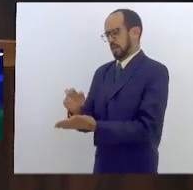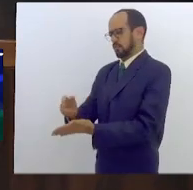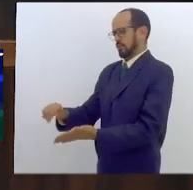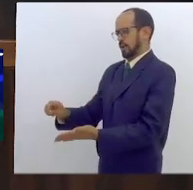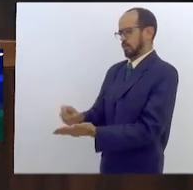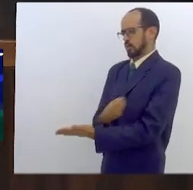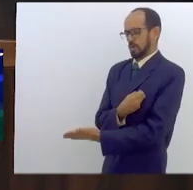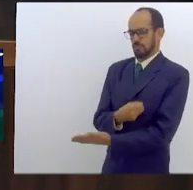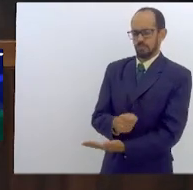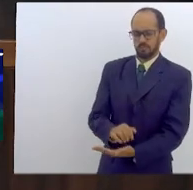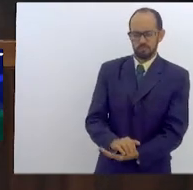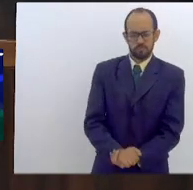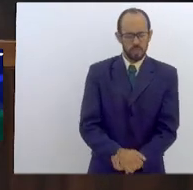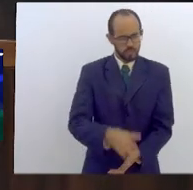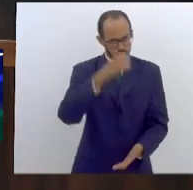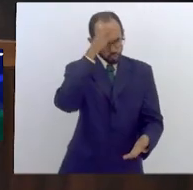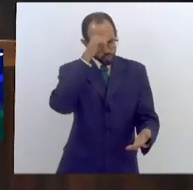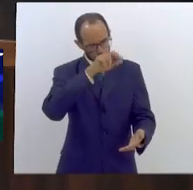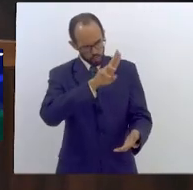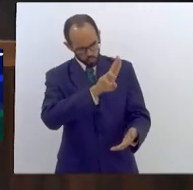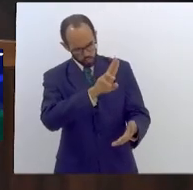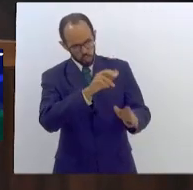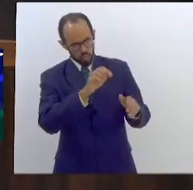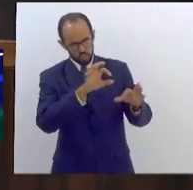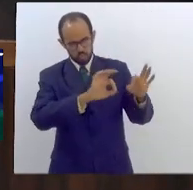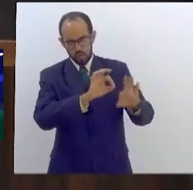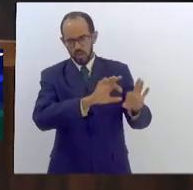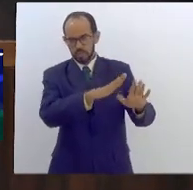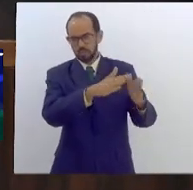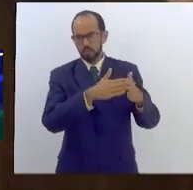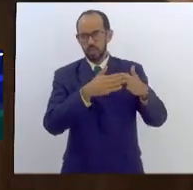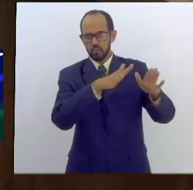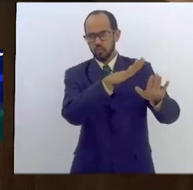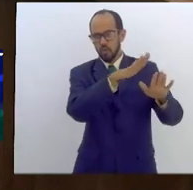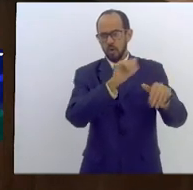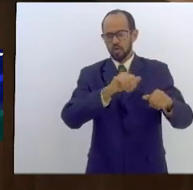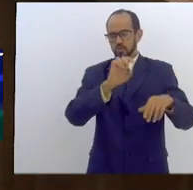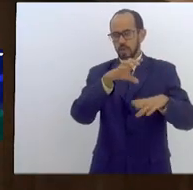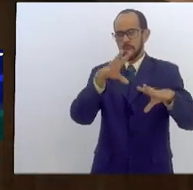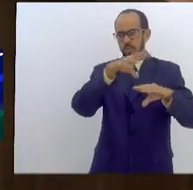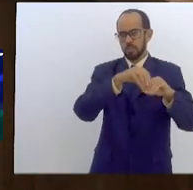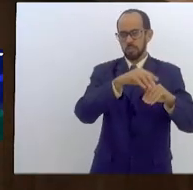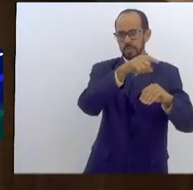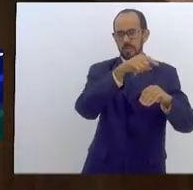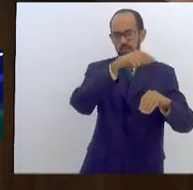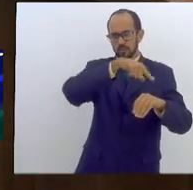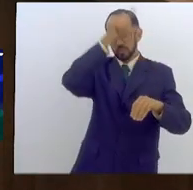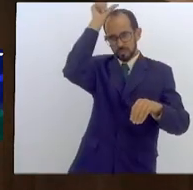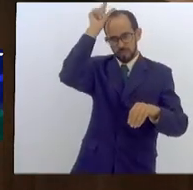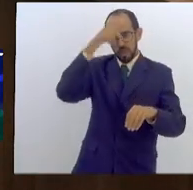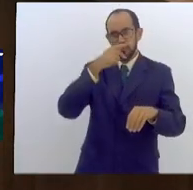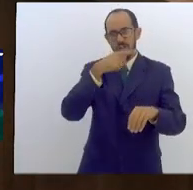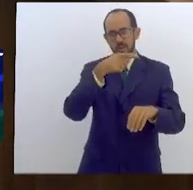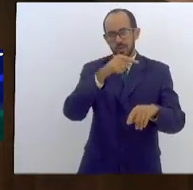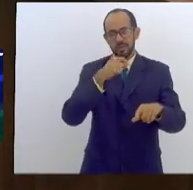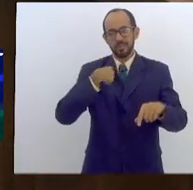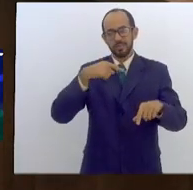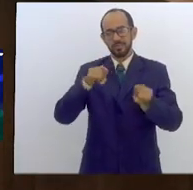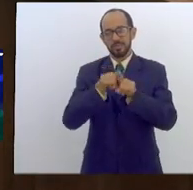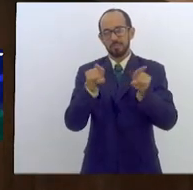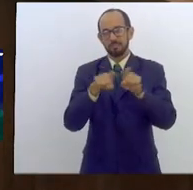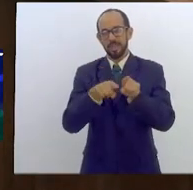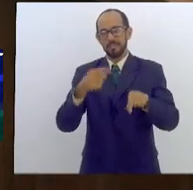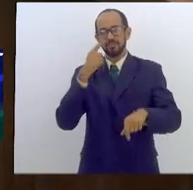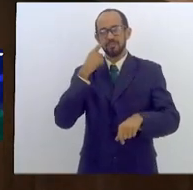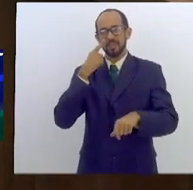autógrafo. Deputado Tiaju. Uma questão de ordem, na verdade, apenas para complementar a informação do deputado Luiz Paulo, também acabei de ler que a